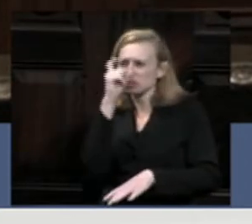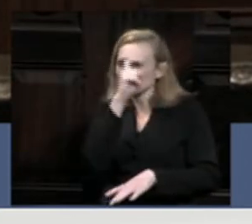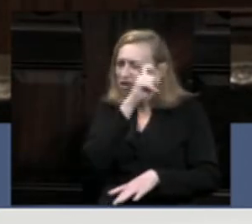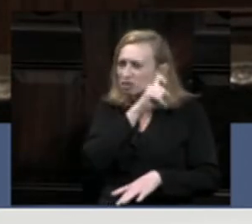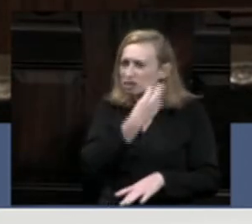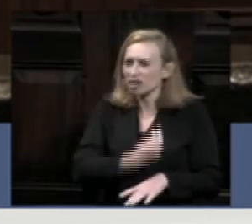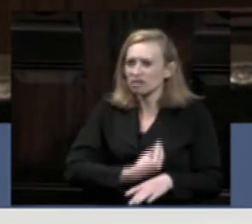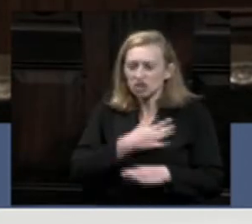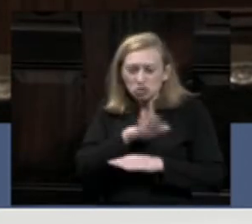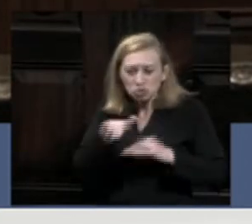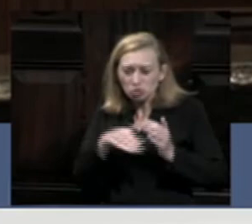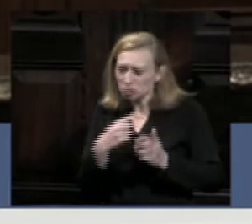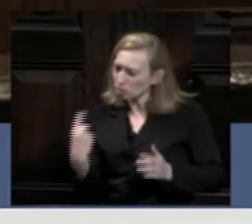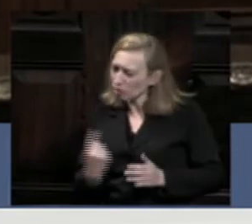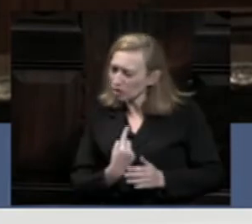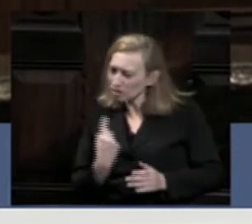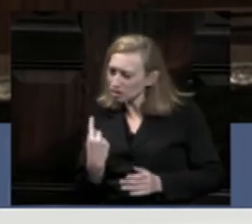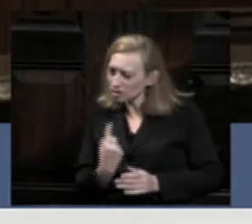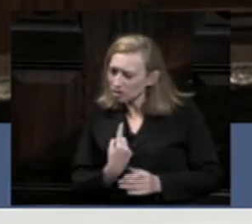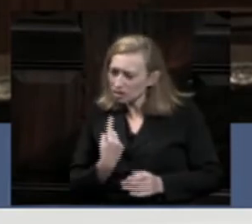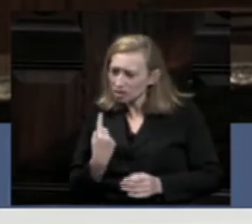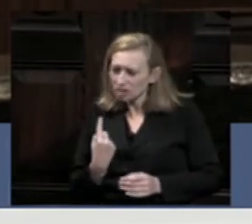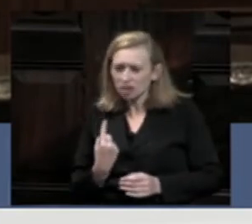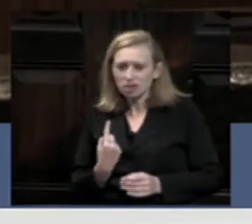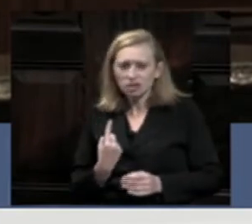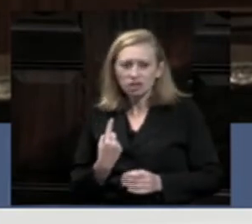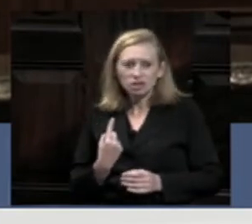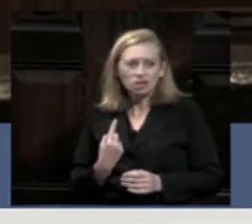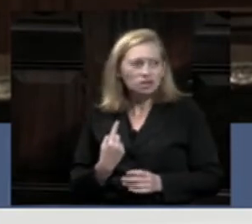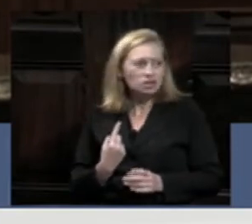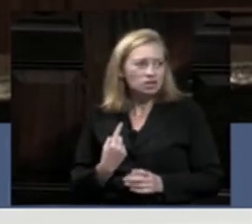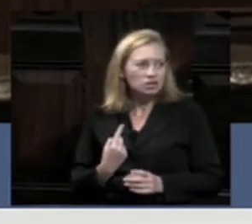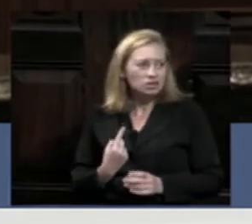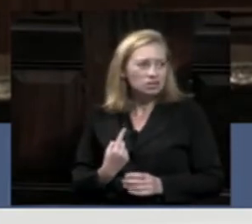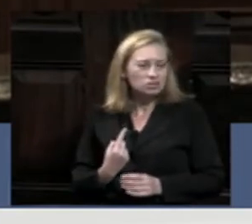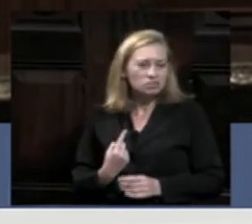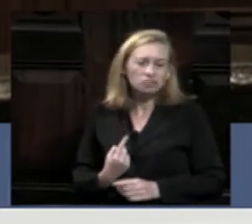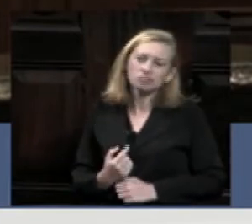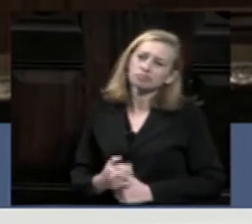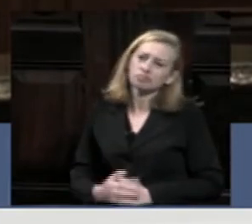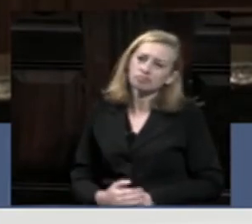vida de todos nós, fluminenses, cariocas e brasileiros.